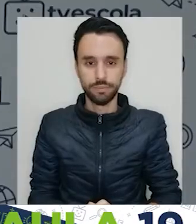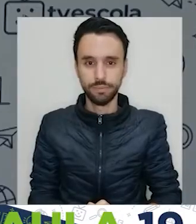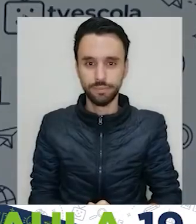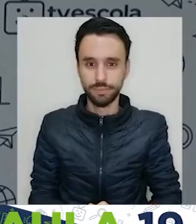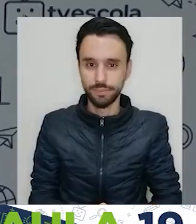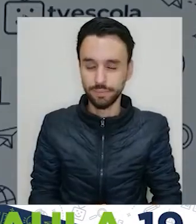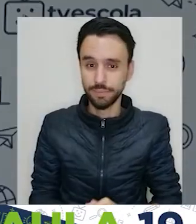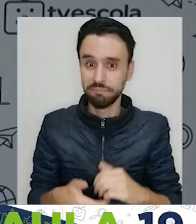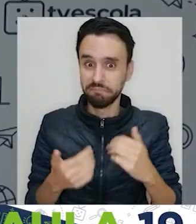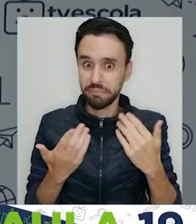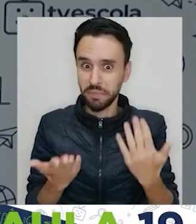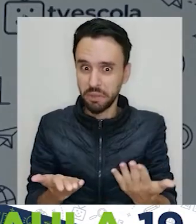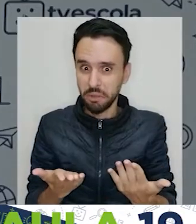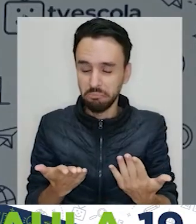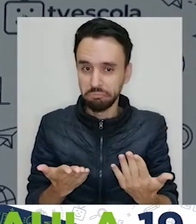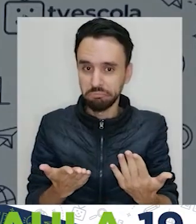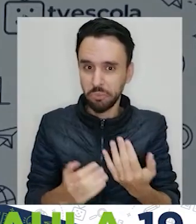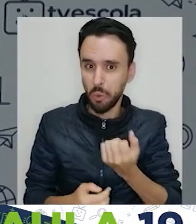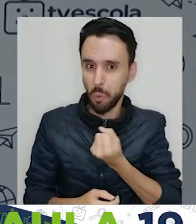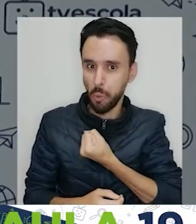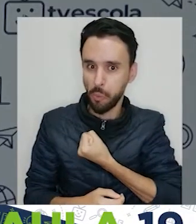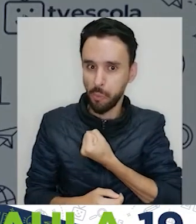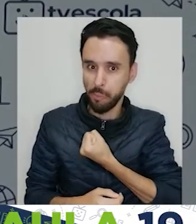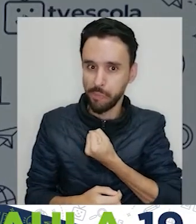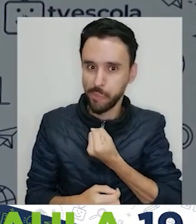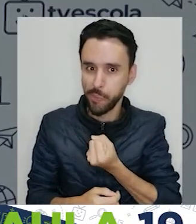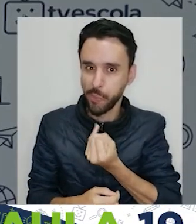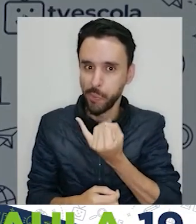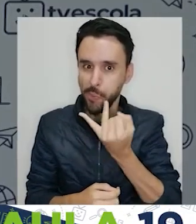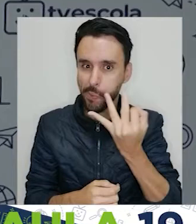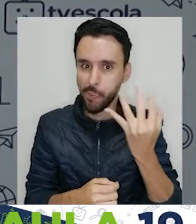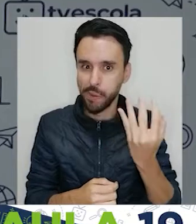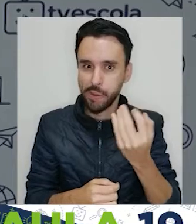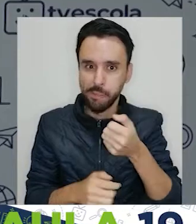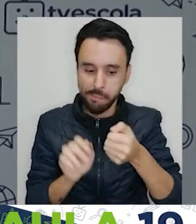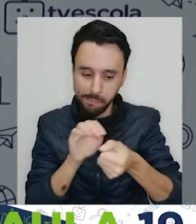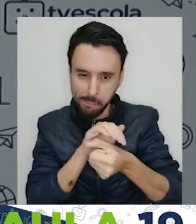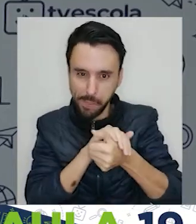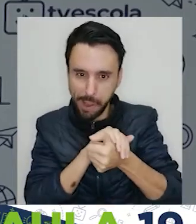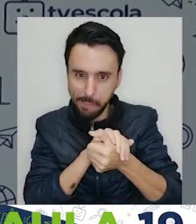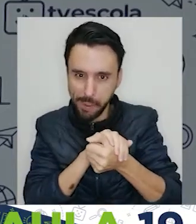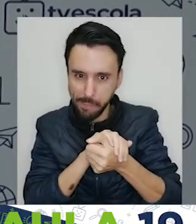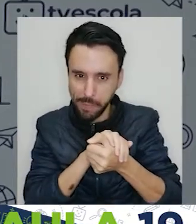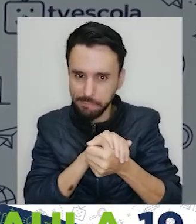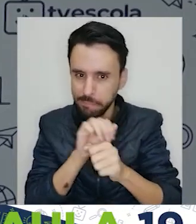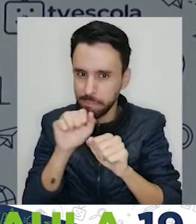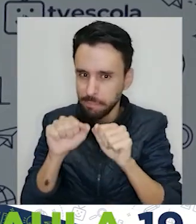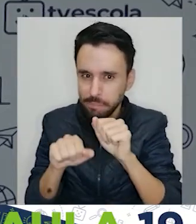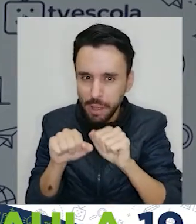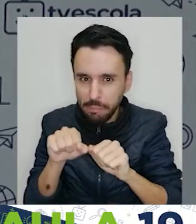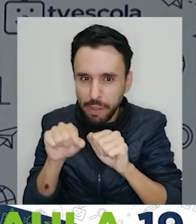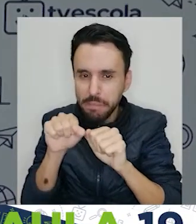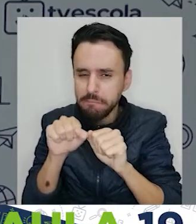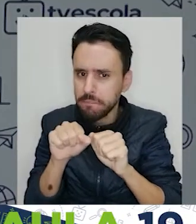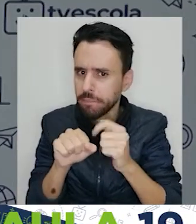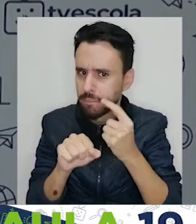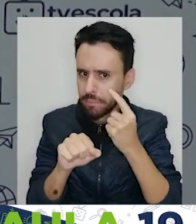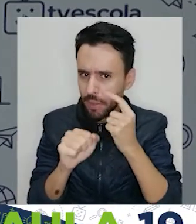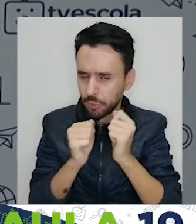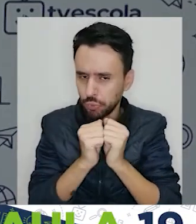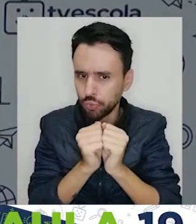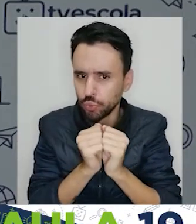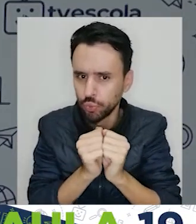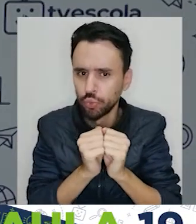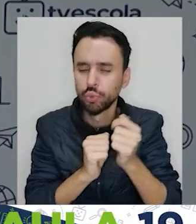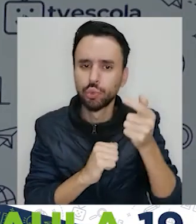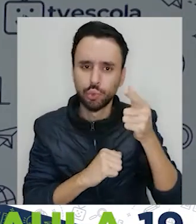Já sabem em quais números a tartaruga deixou suas pegadas? Então vamos fazer juntos? A professora Márcia